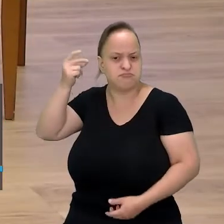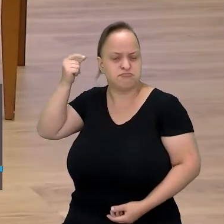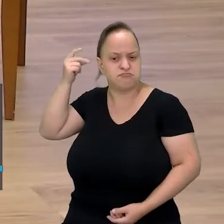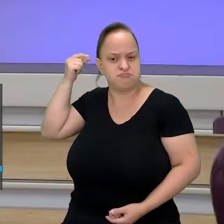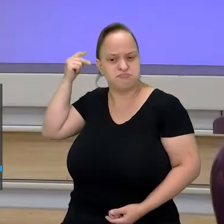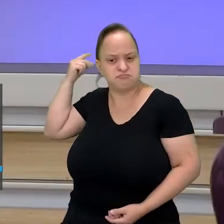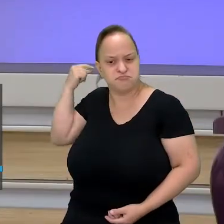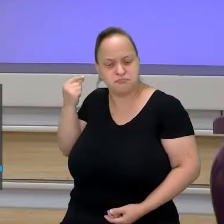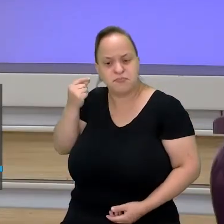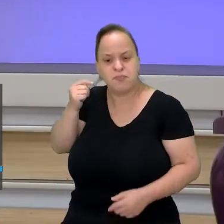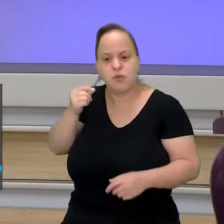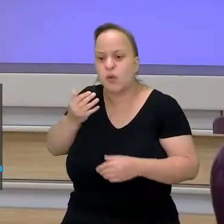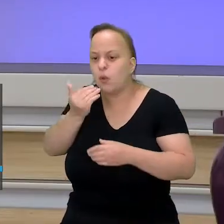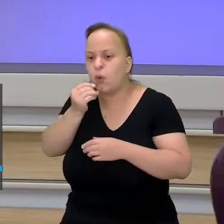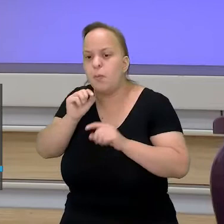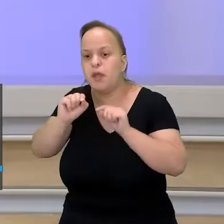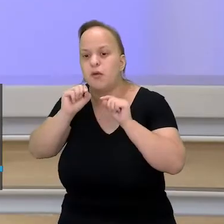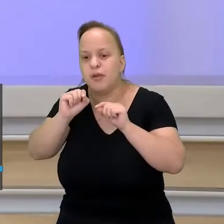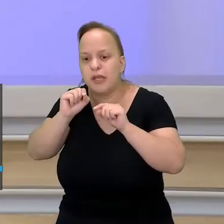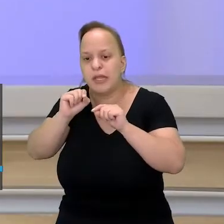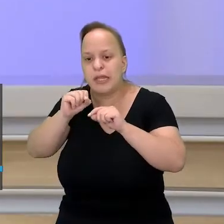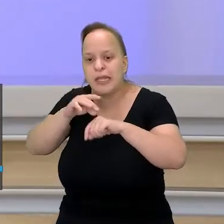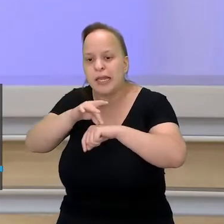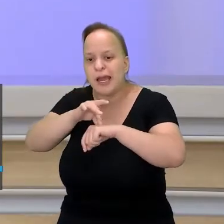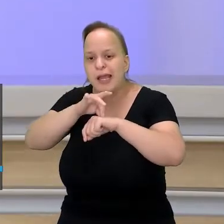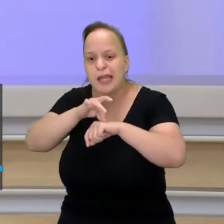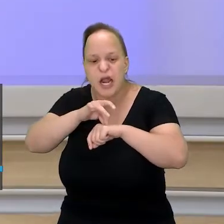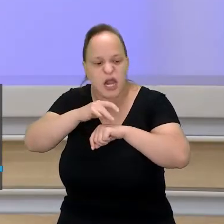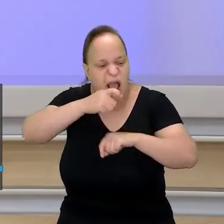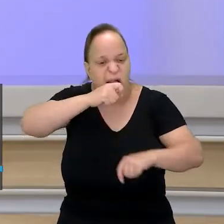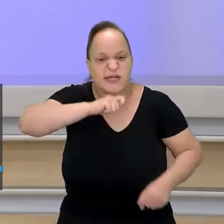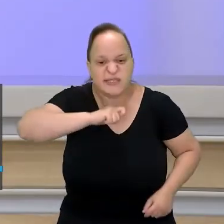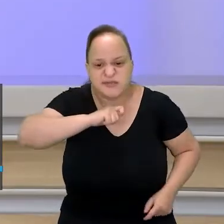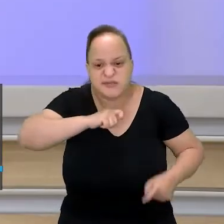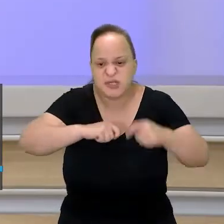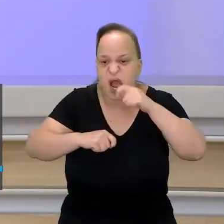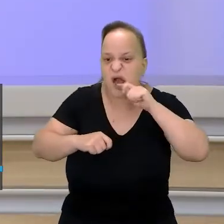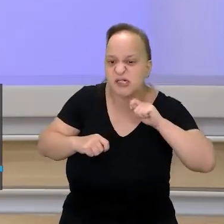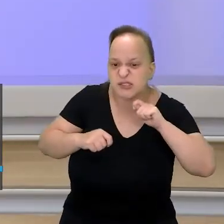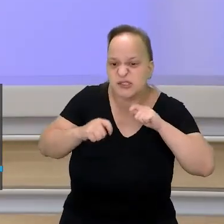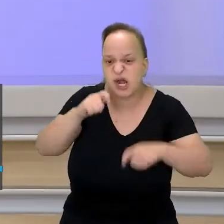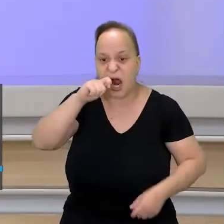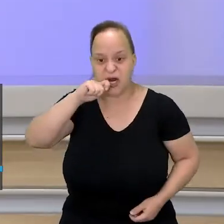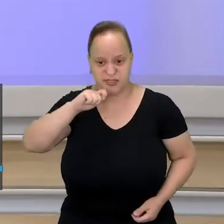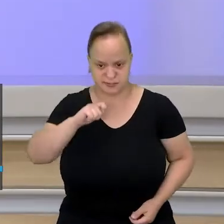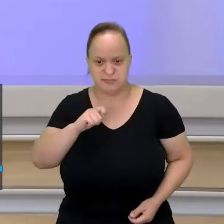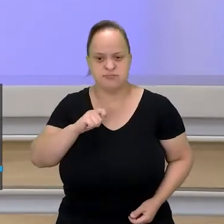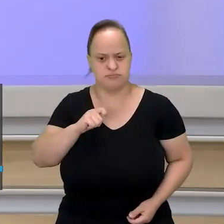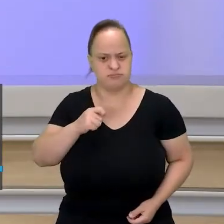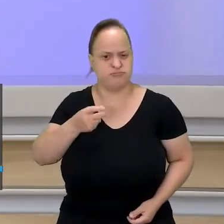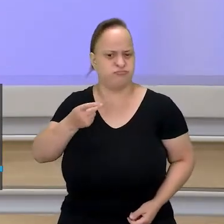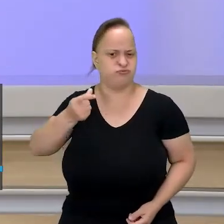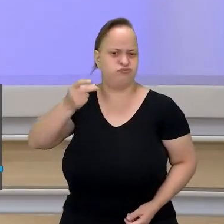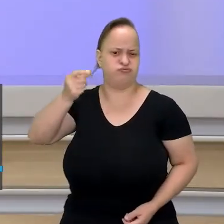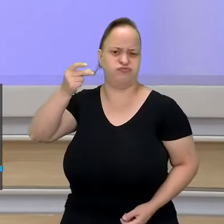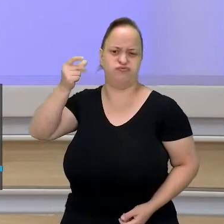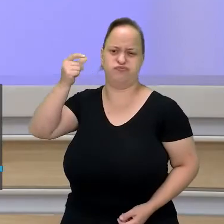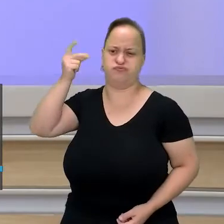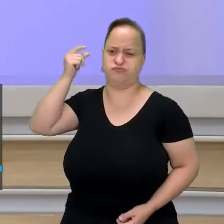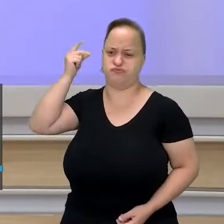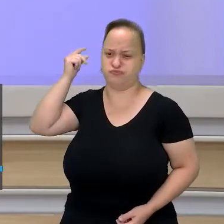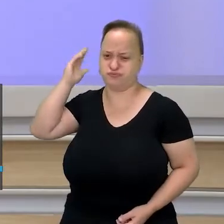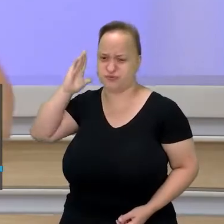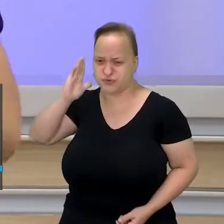a caça. Quando a gente fala até antes do Homo sapiens, já existia essa questão da caça, né? Tipo, a divisão